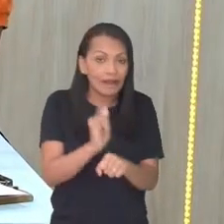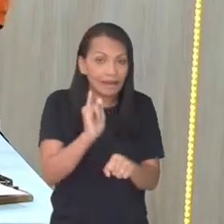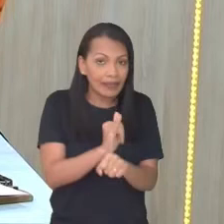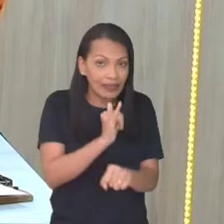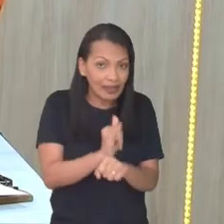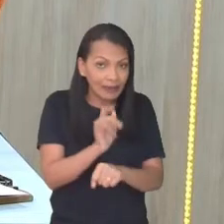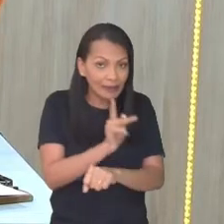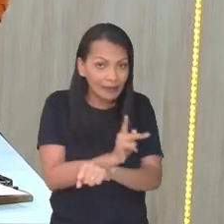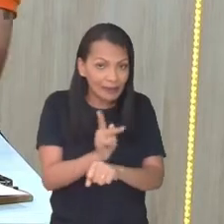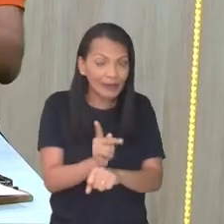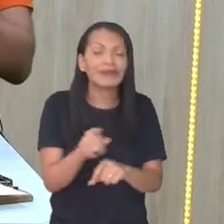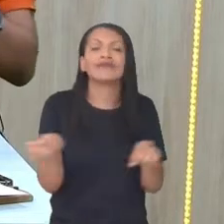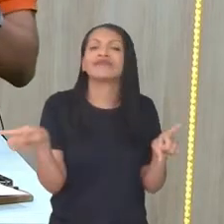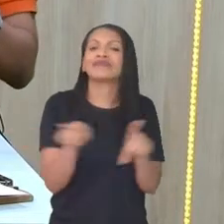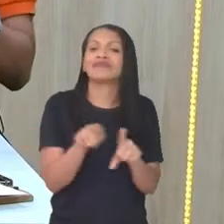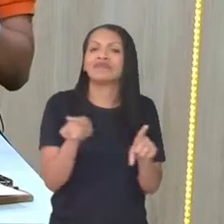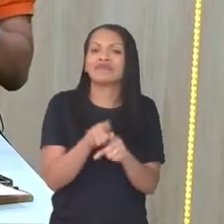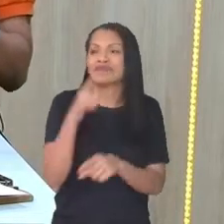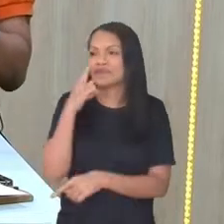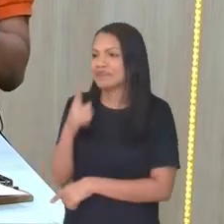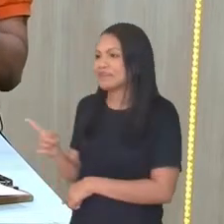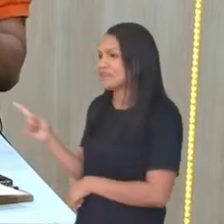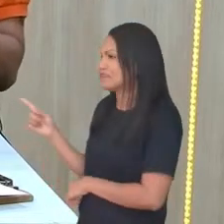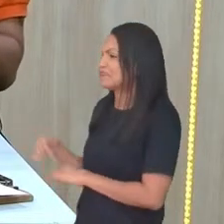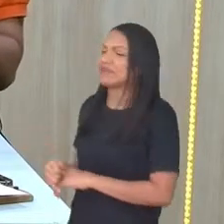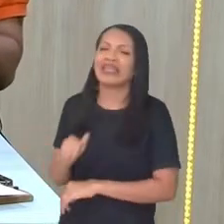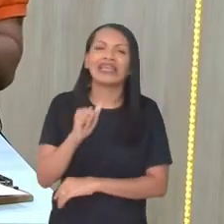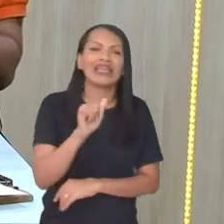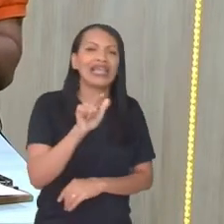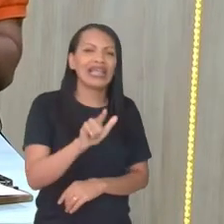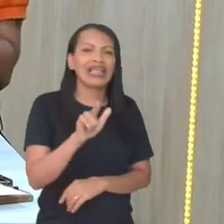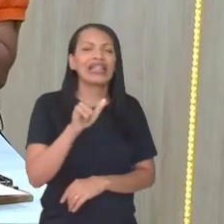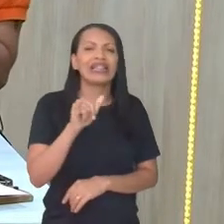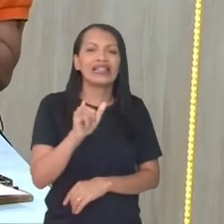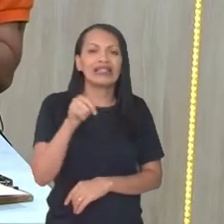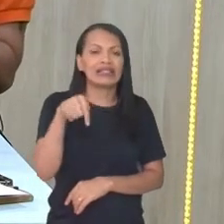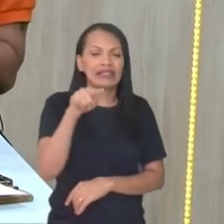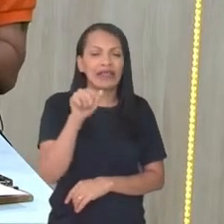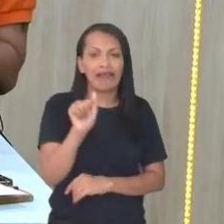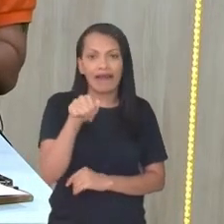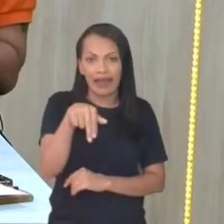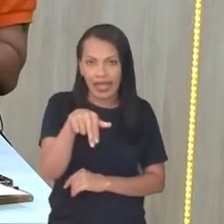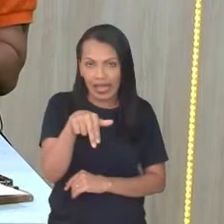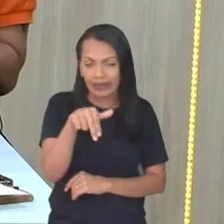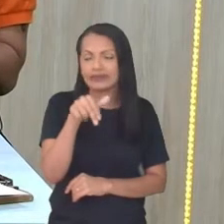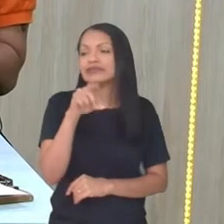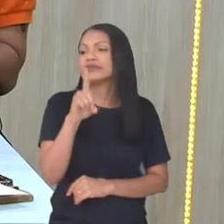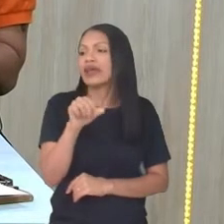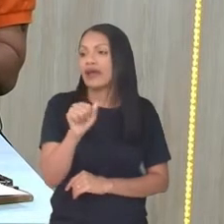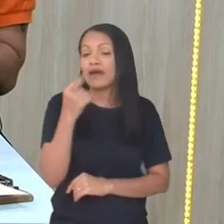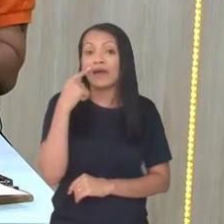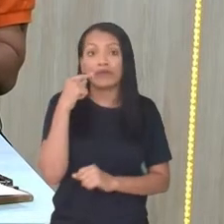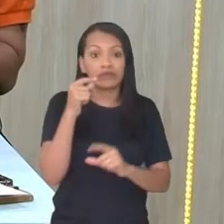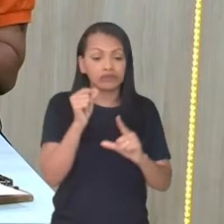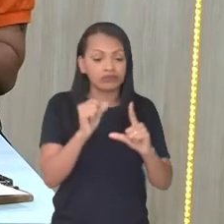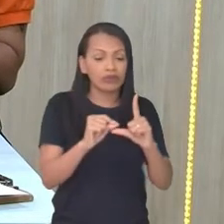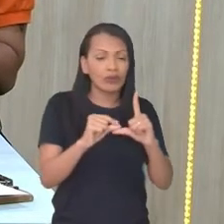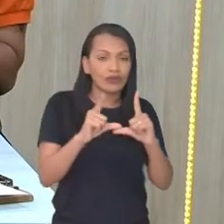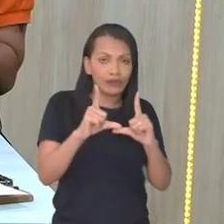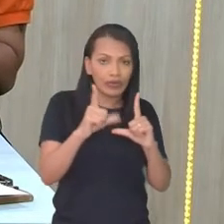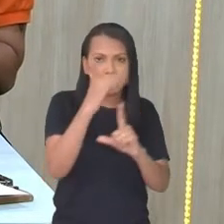ampliada também. Então, a gente tem aqui, ó, a Ilíada, né, de Homero, toda ampliada para o estudante que tem